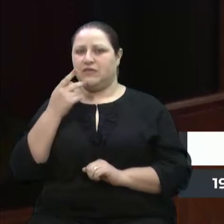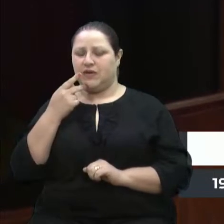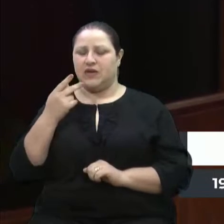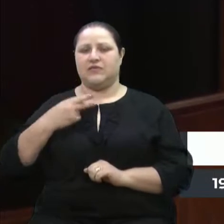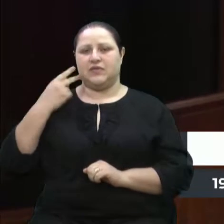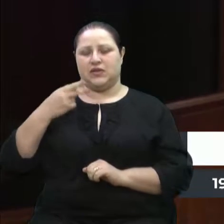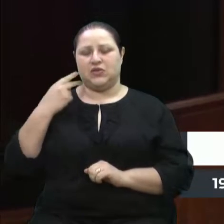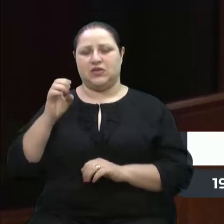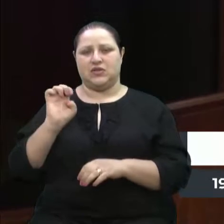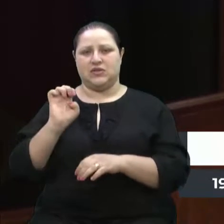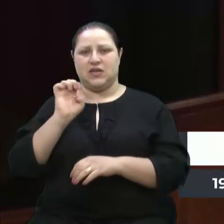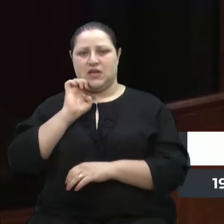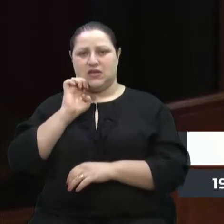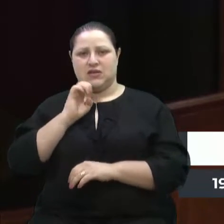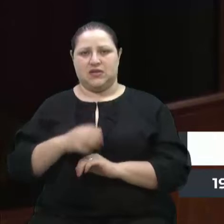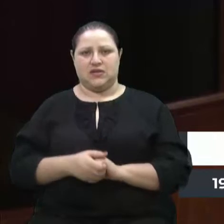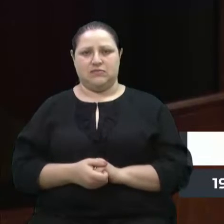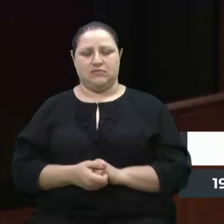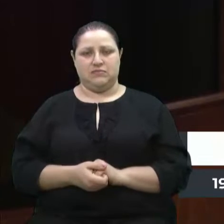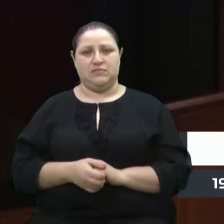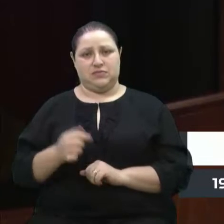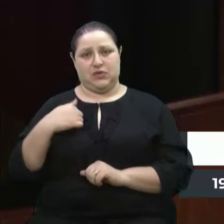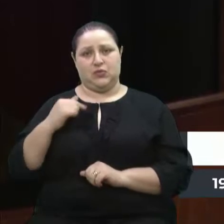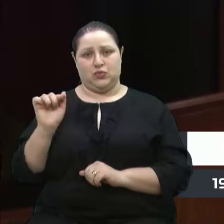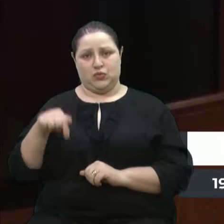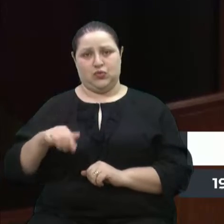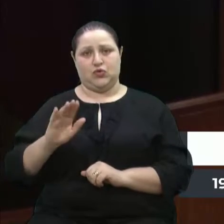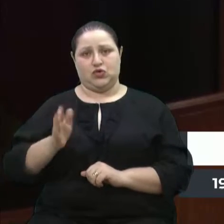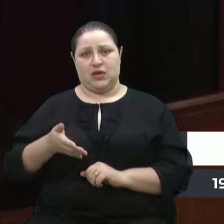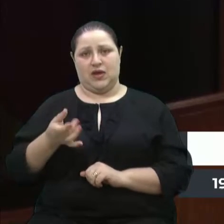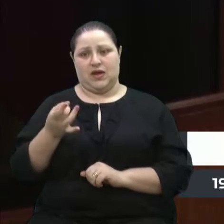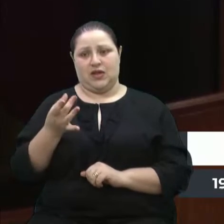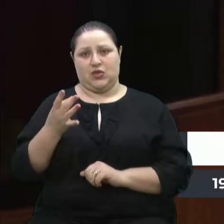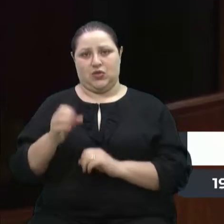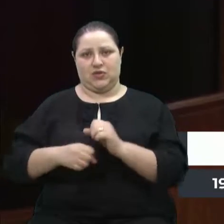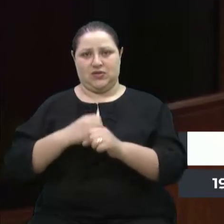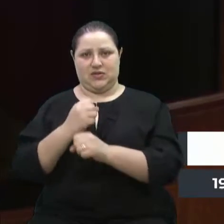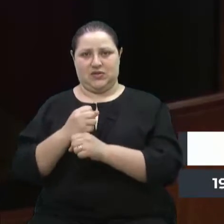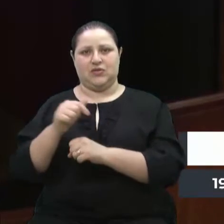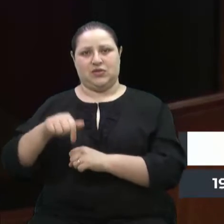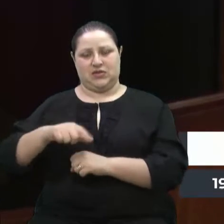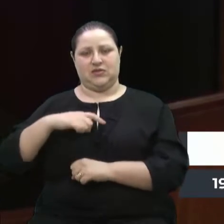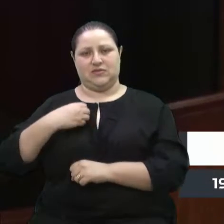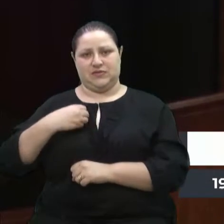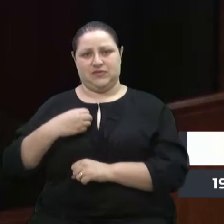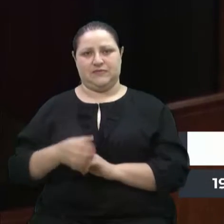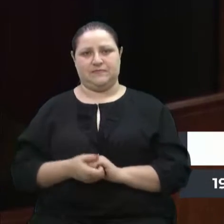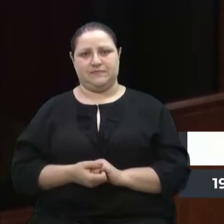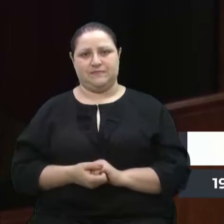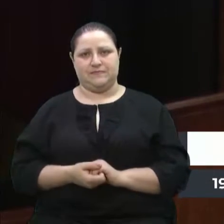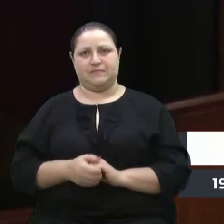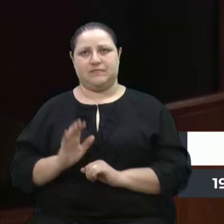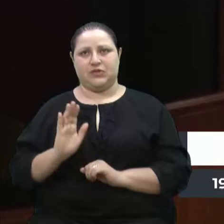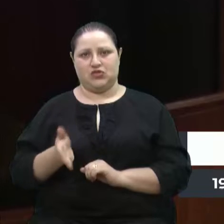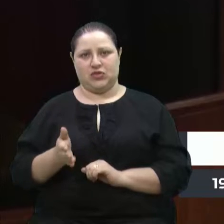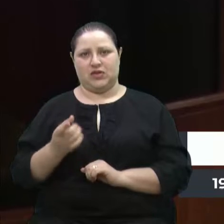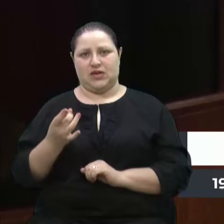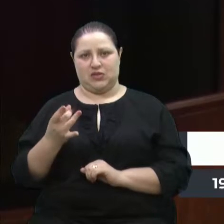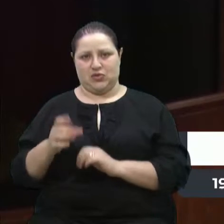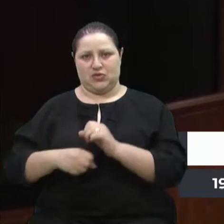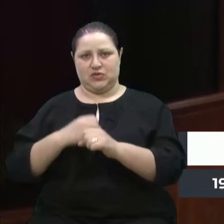Estela, que eu estou aqui há 14 anos. Né? E, nesses 14 anos, no meu primeiro